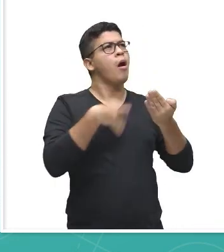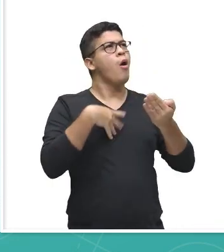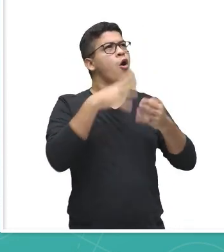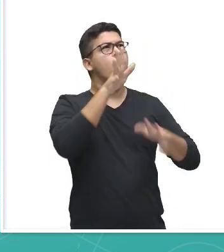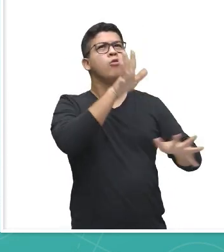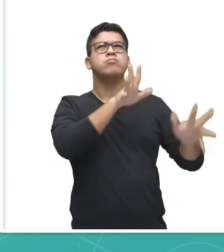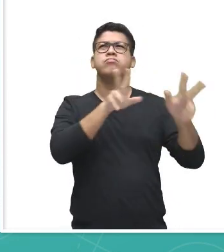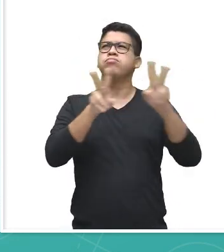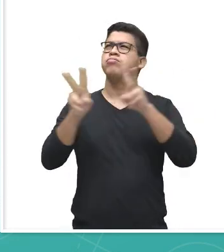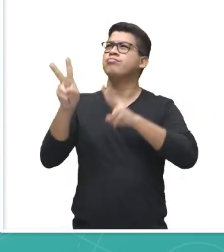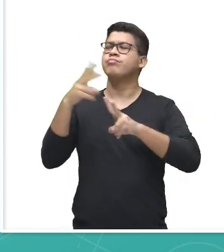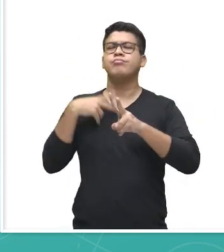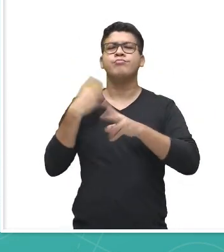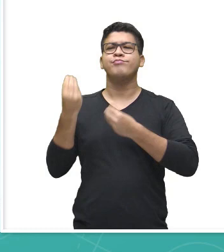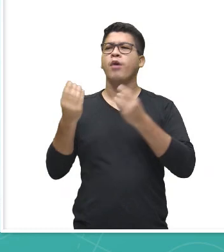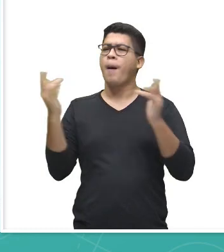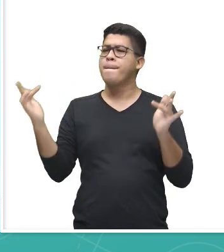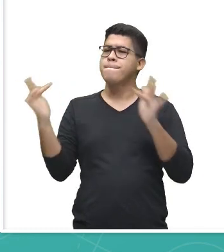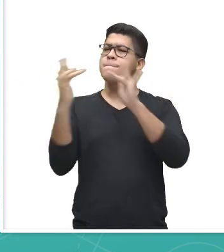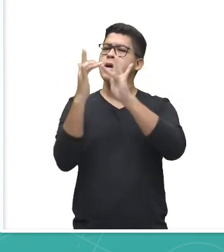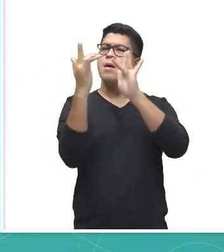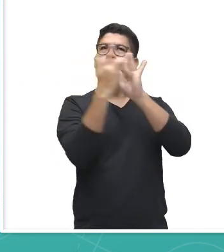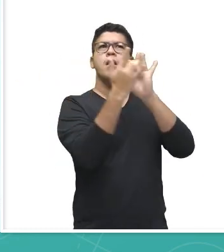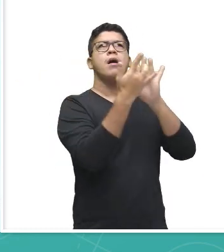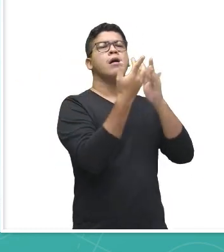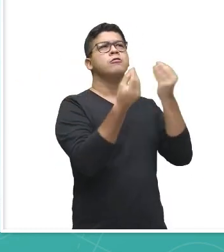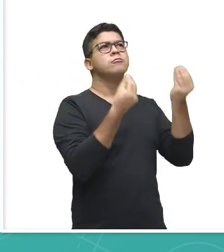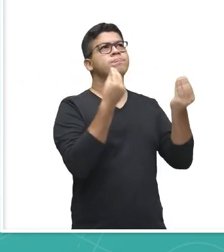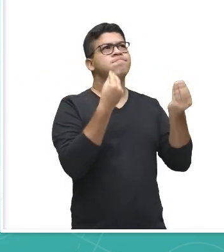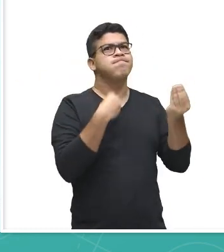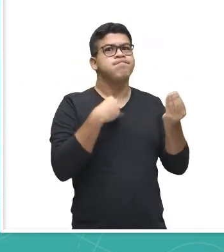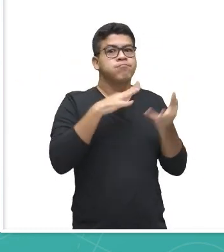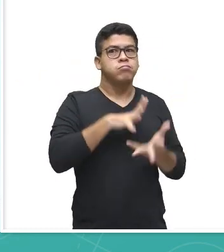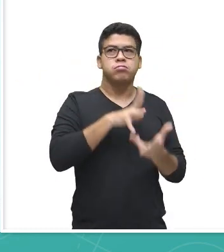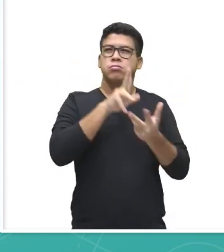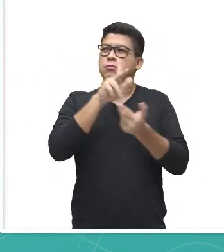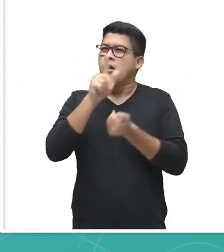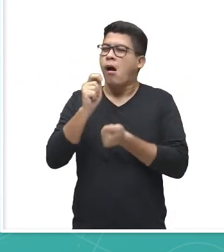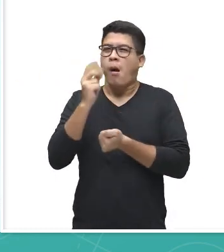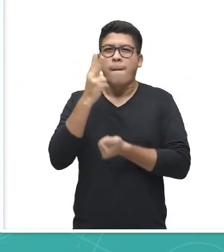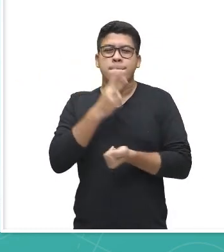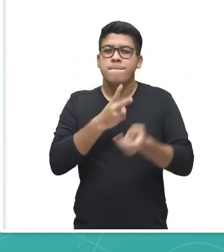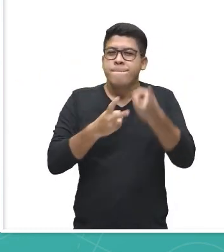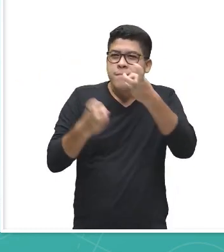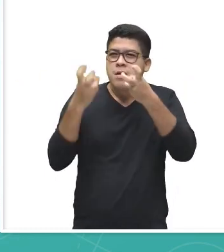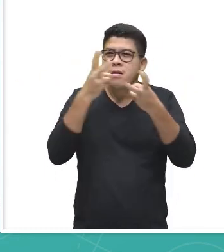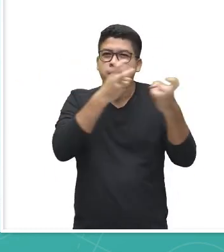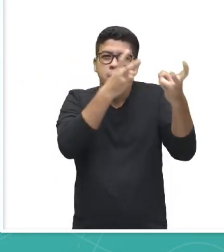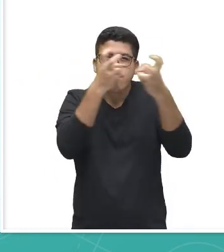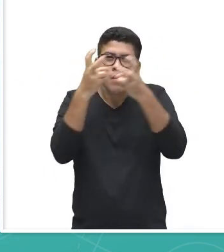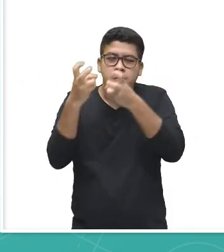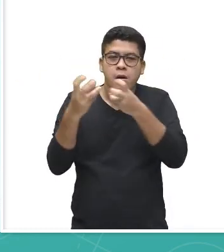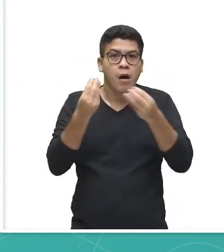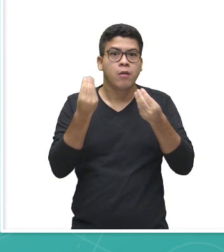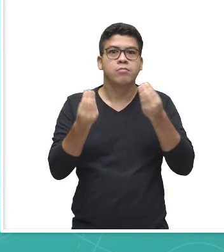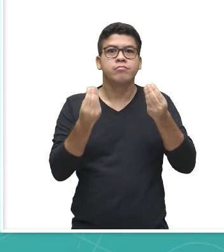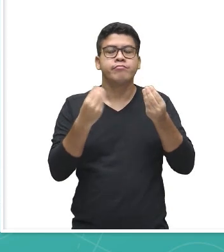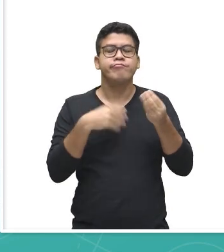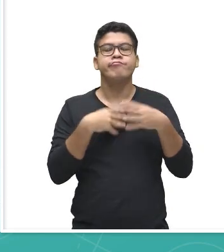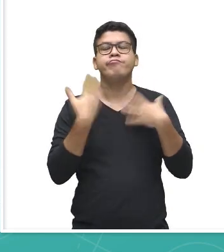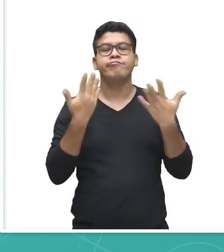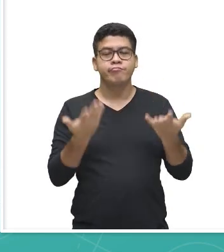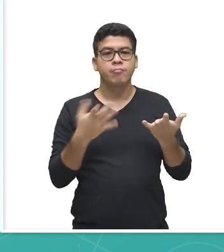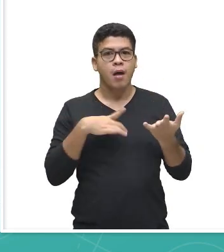vai interagir ali com o mundo, vamos dizer assim, né, como a gente vai perceber as coisas que estão ali à nossa volta,